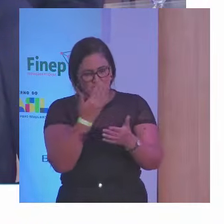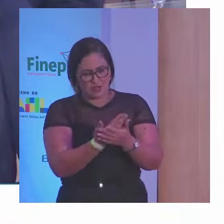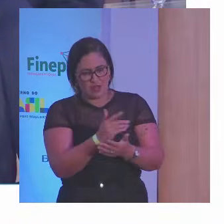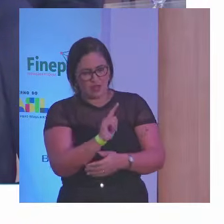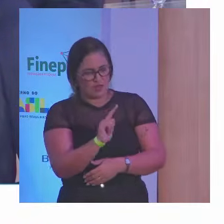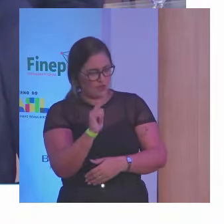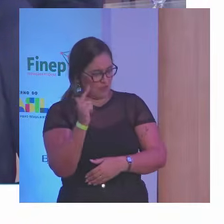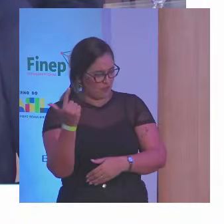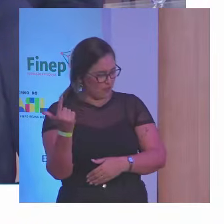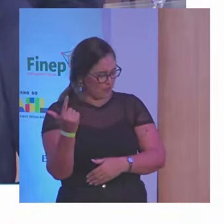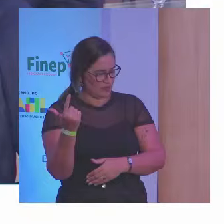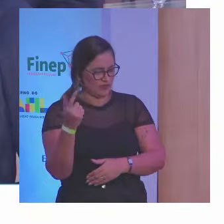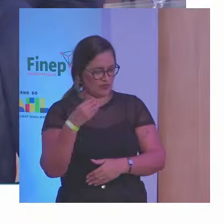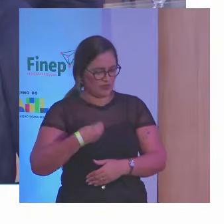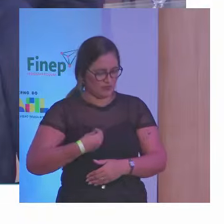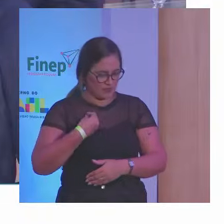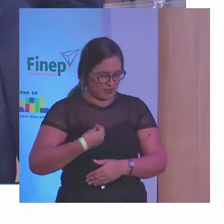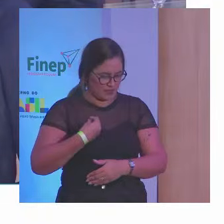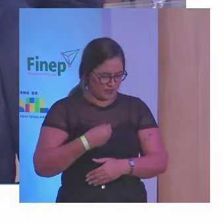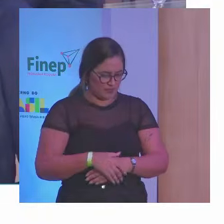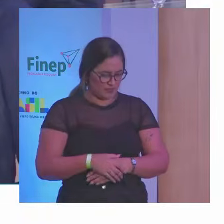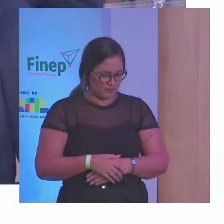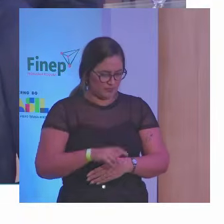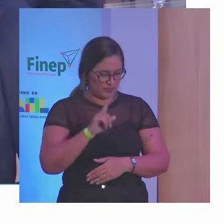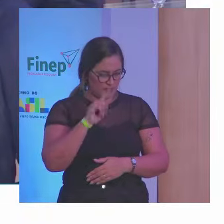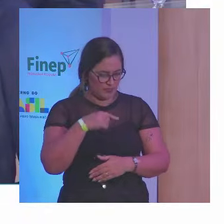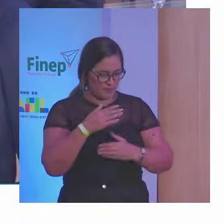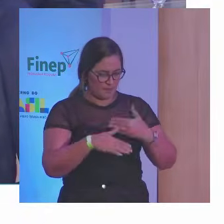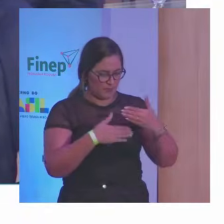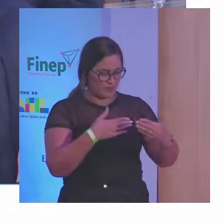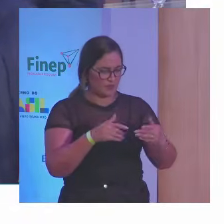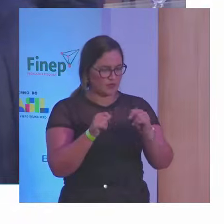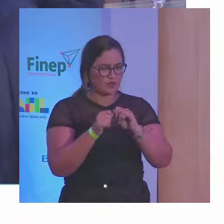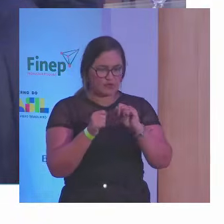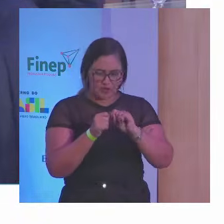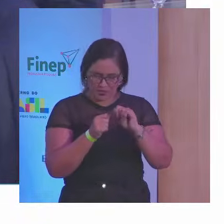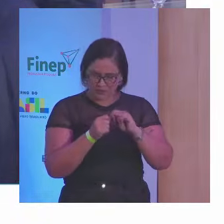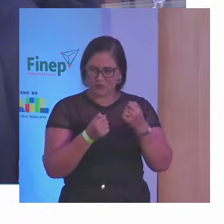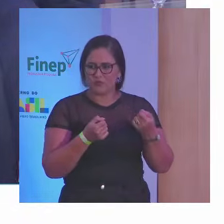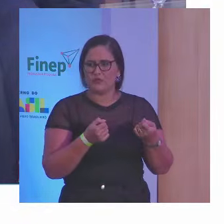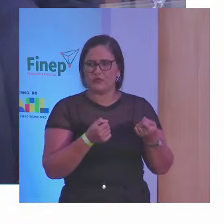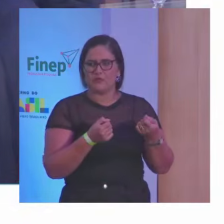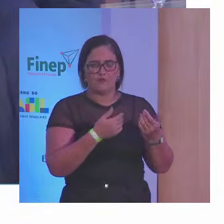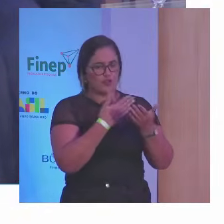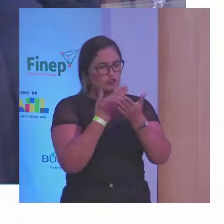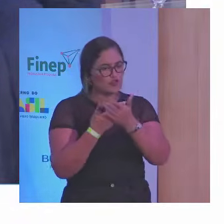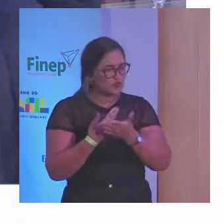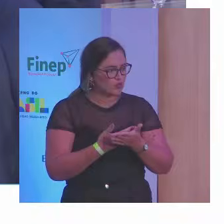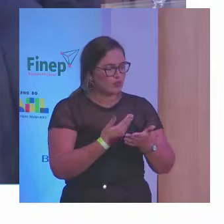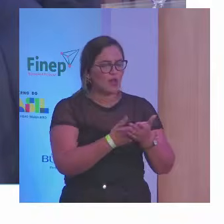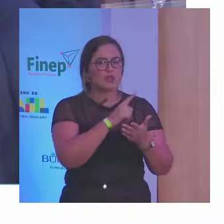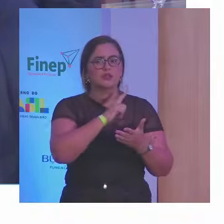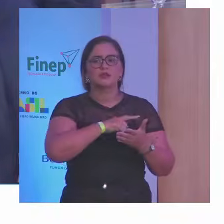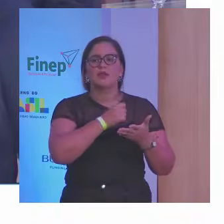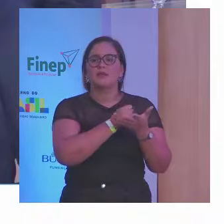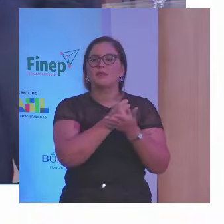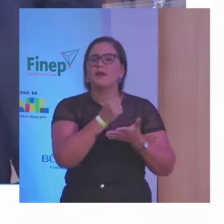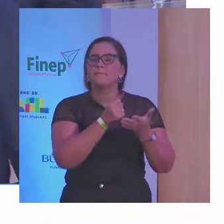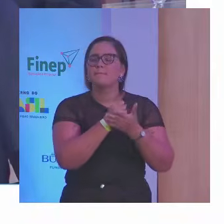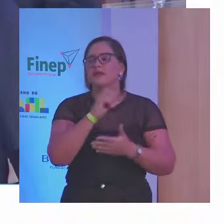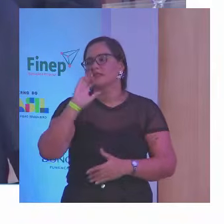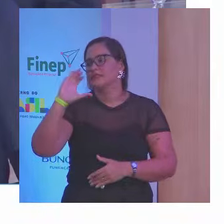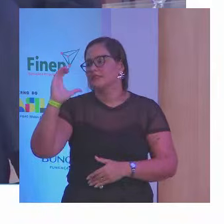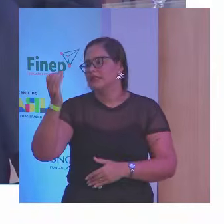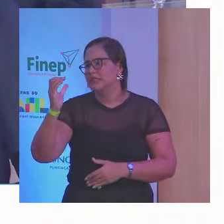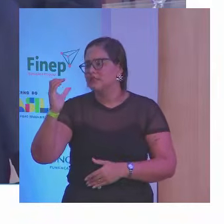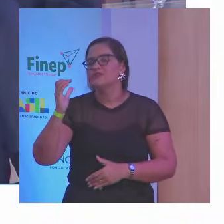outras realidades. E esse é um processo feito, montado, ele foi estudado e ele tem uma base científica. A